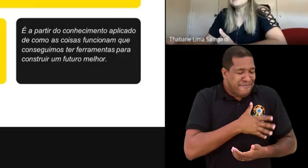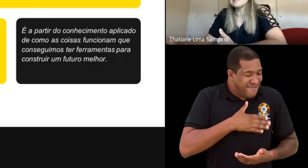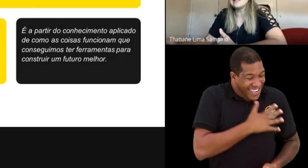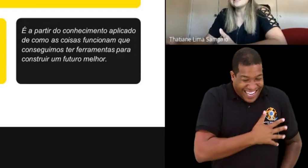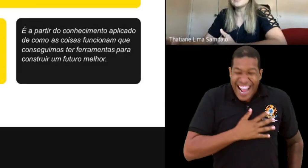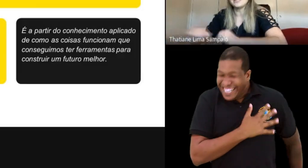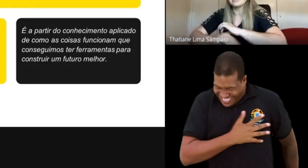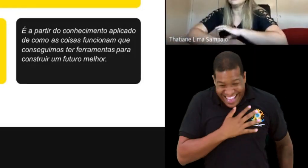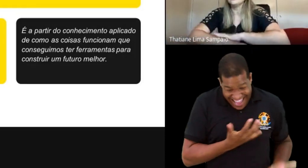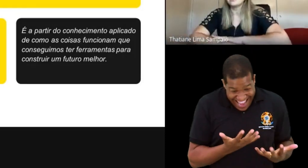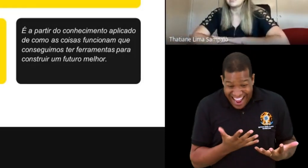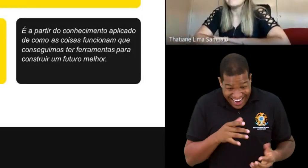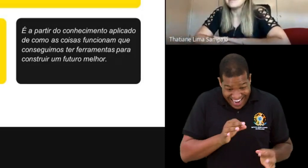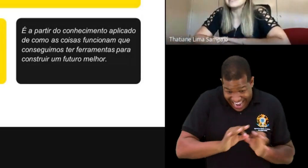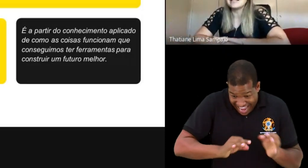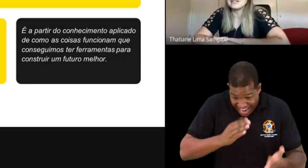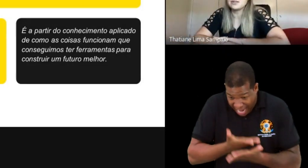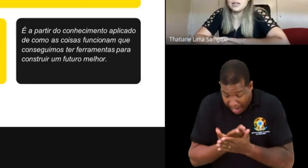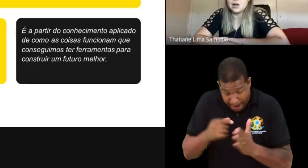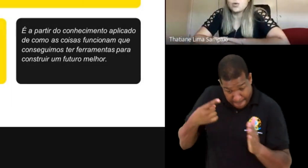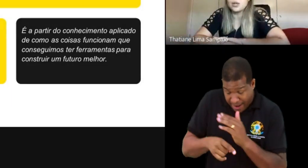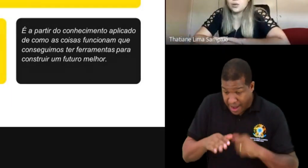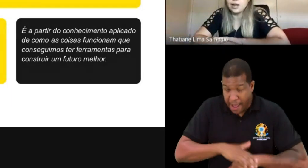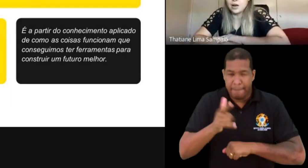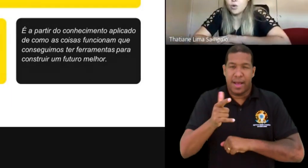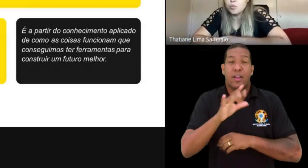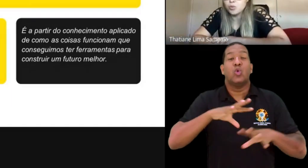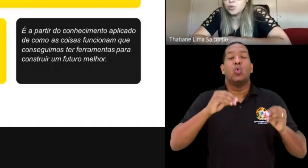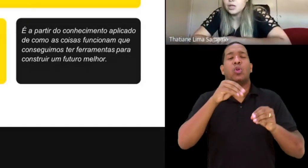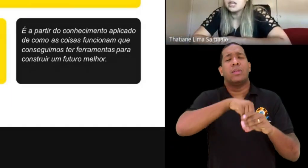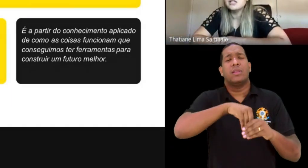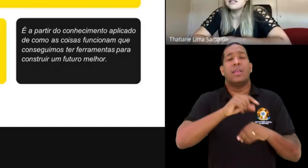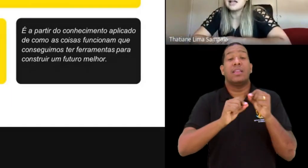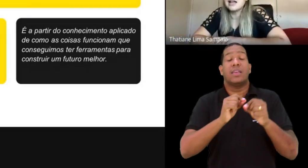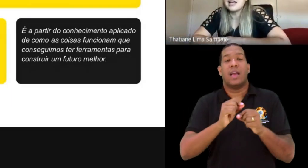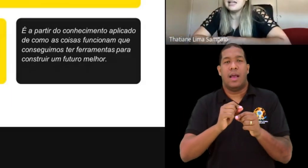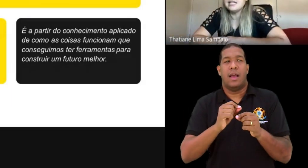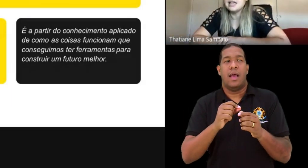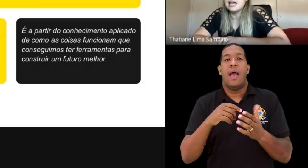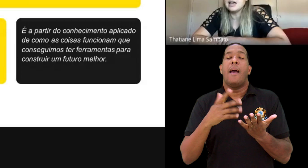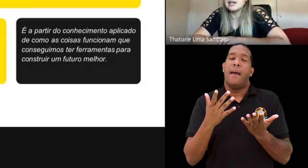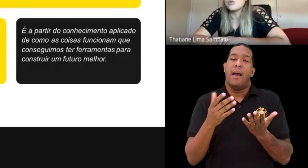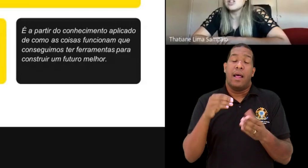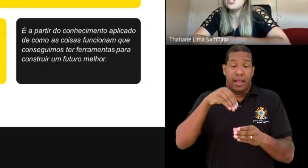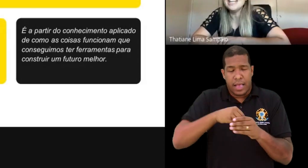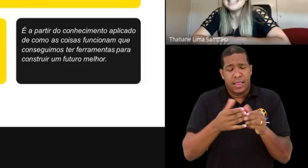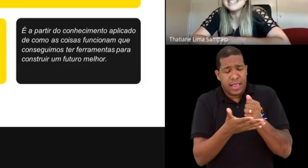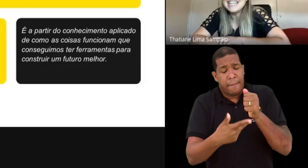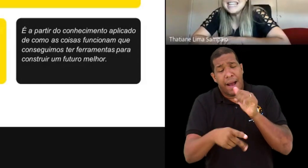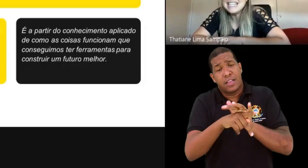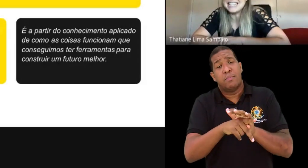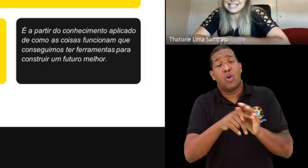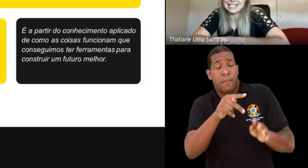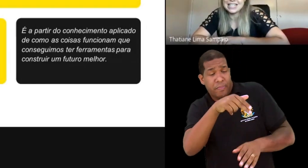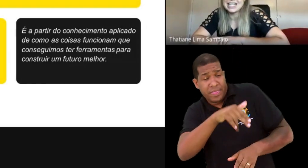tudo está relacionado à Base Nacional Curricular Comum, que está ali com